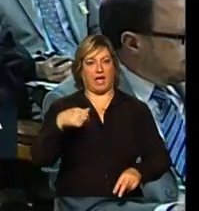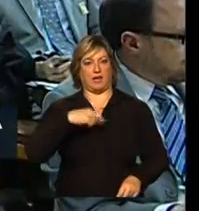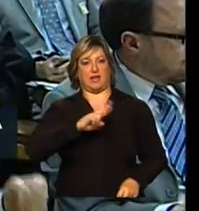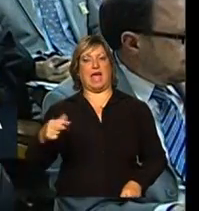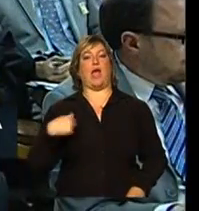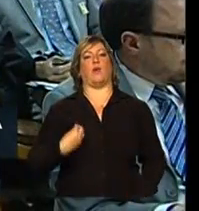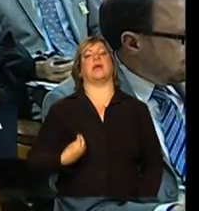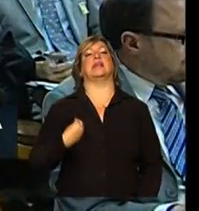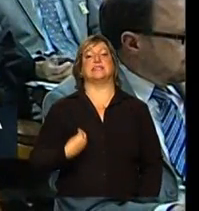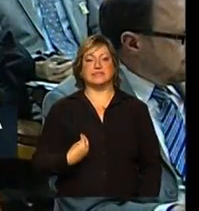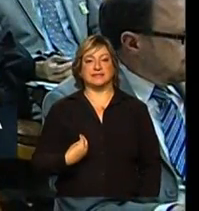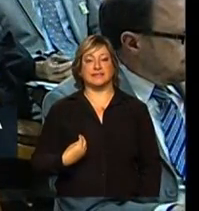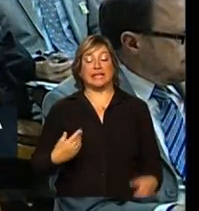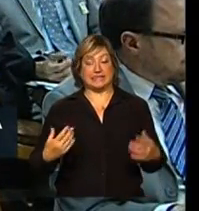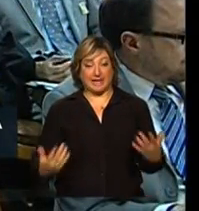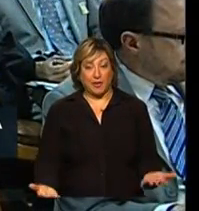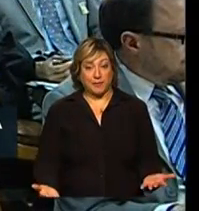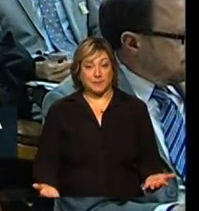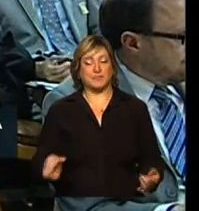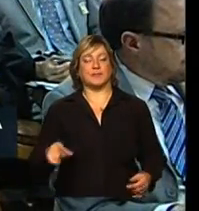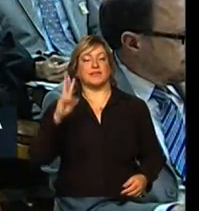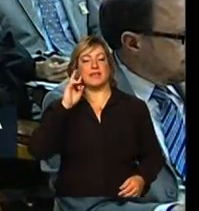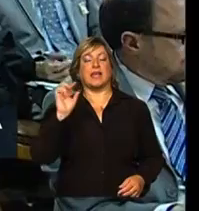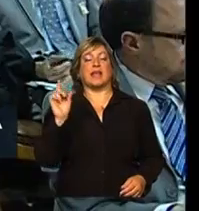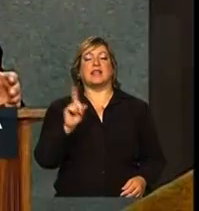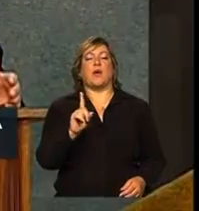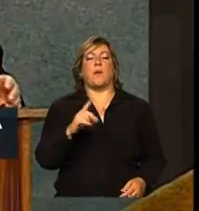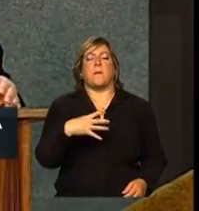existo. Pois bem, do ponto de vista não pessoal,